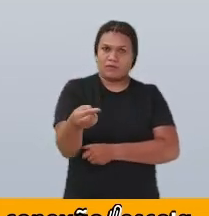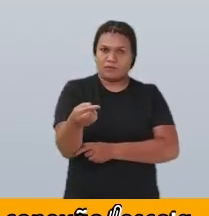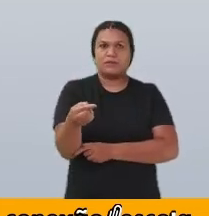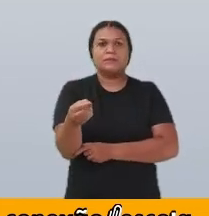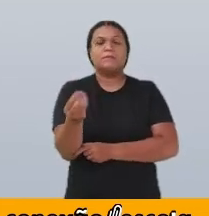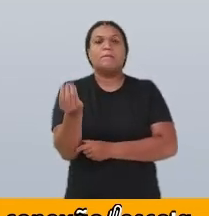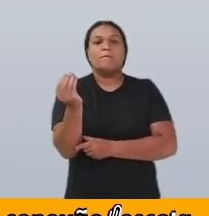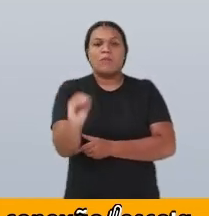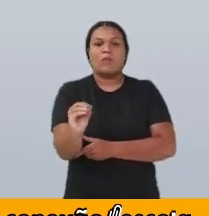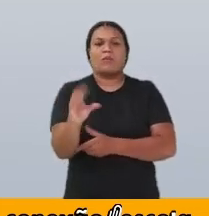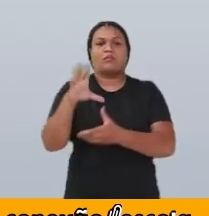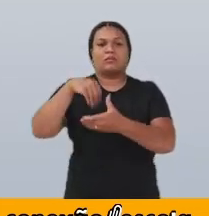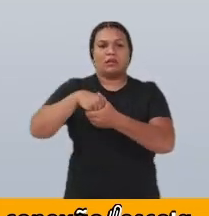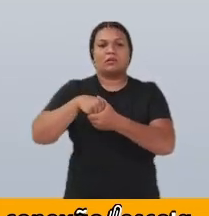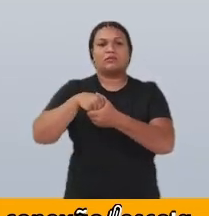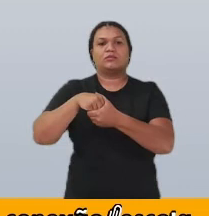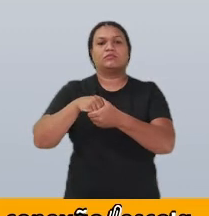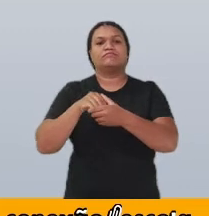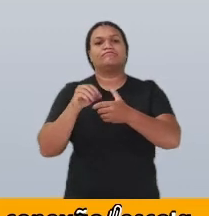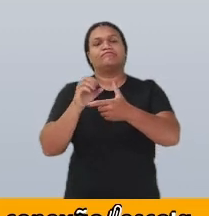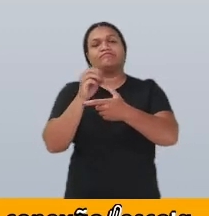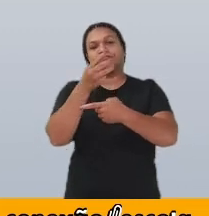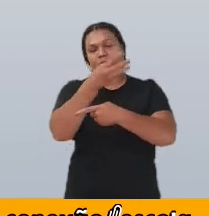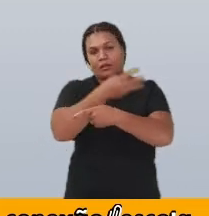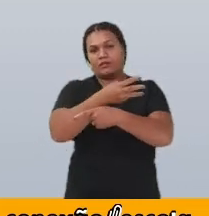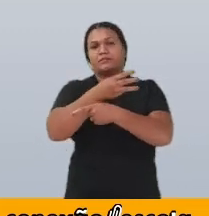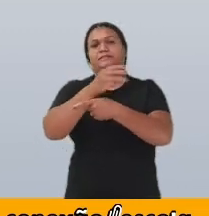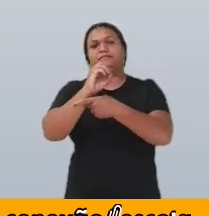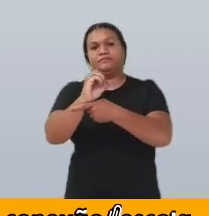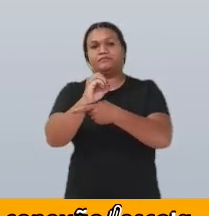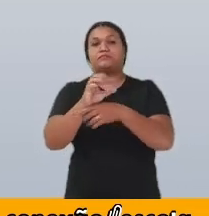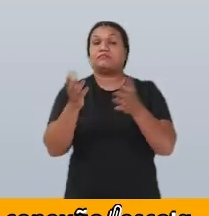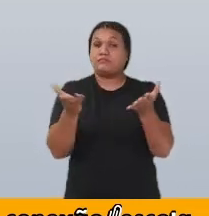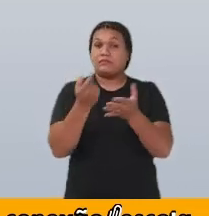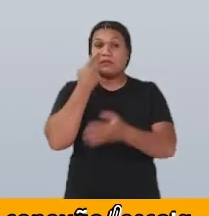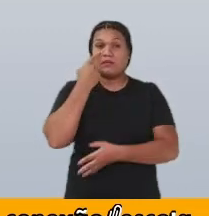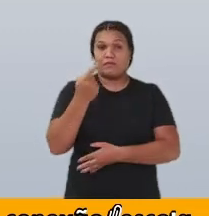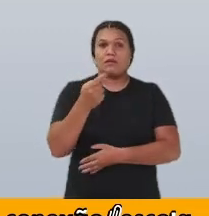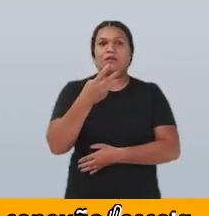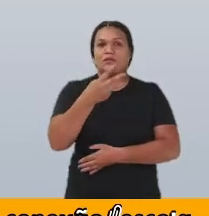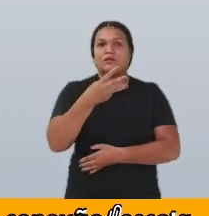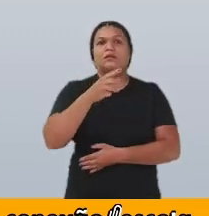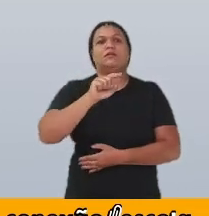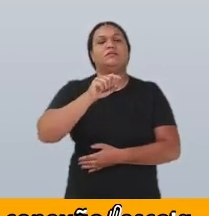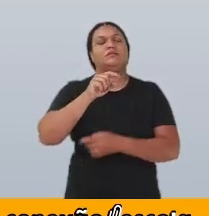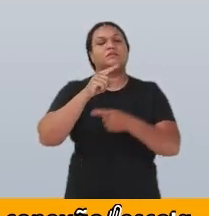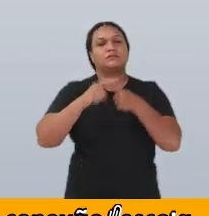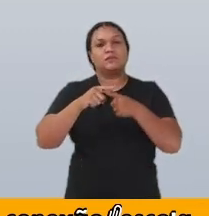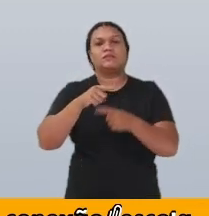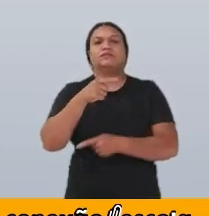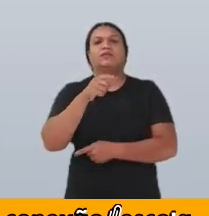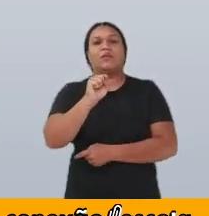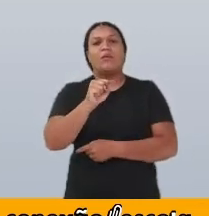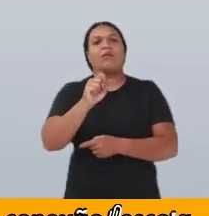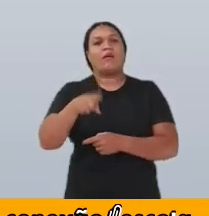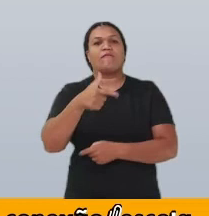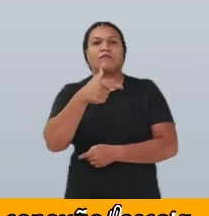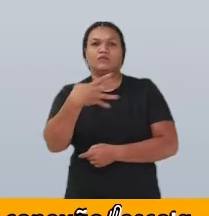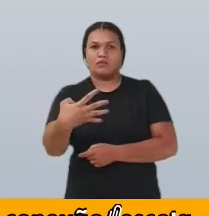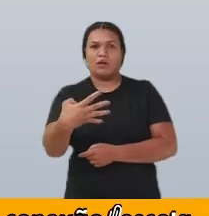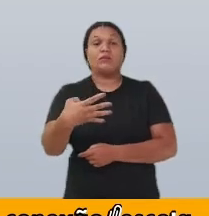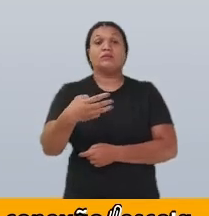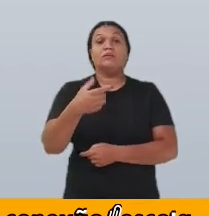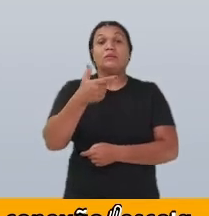vírgula no quociente. Ficamos com 3 vezes 8, que é 24. 30 menos